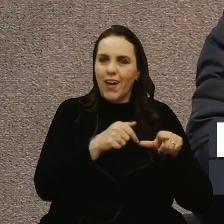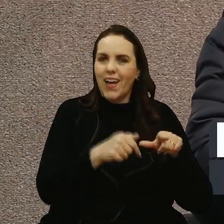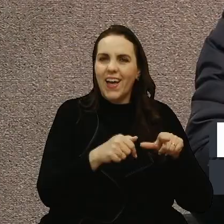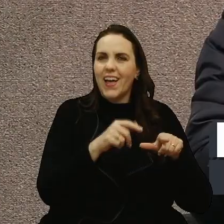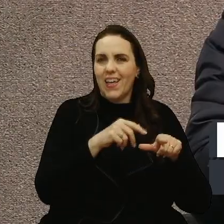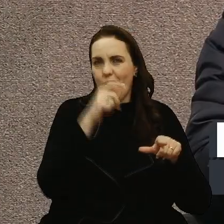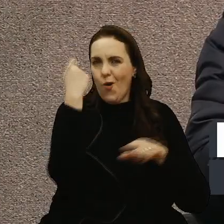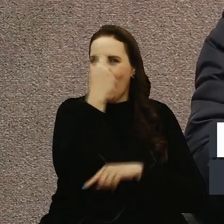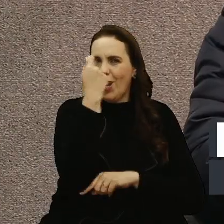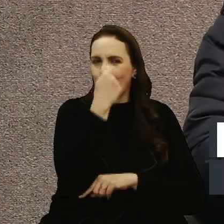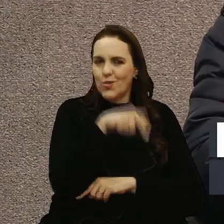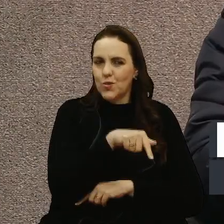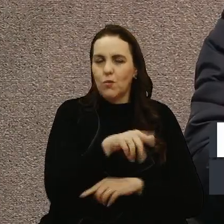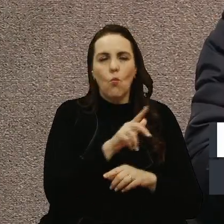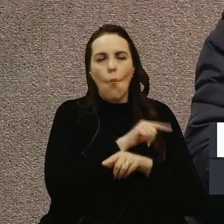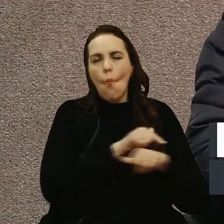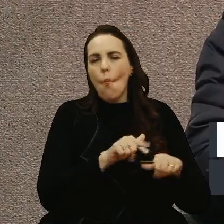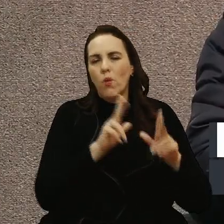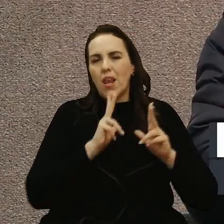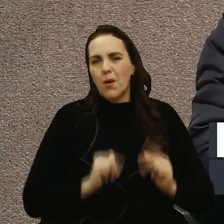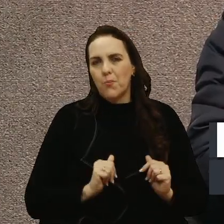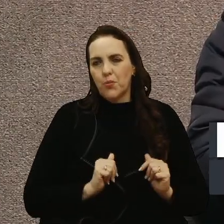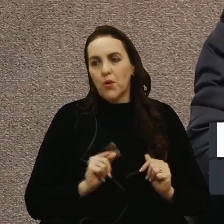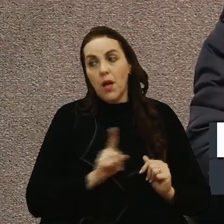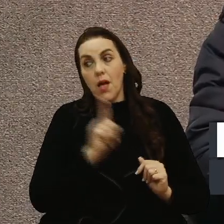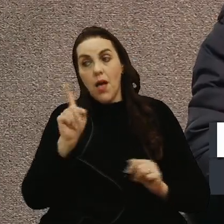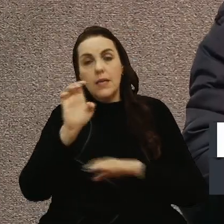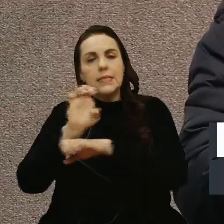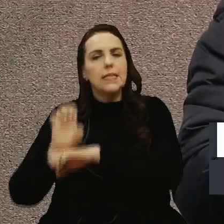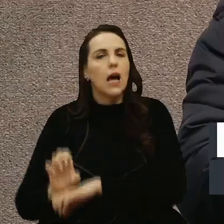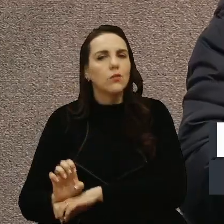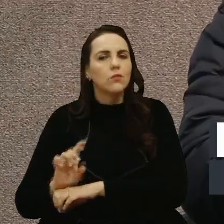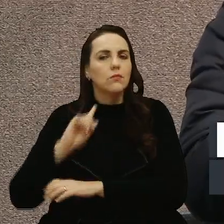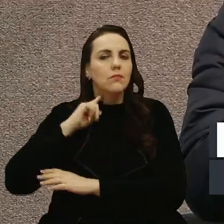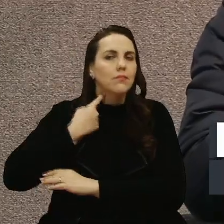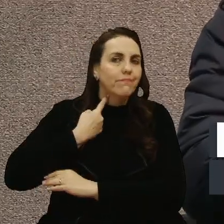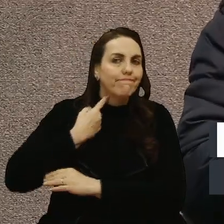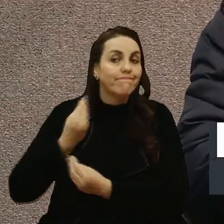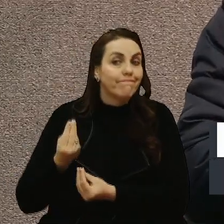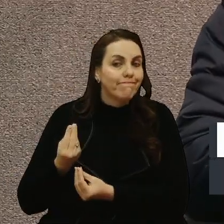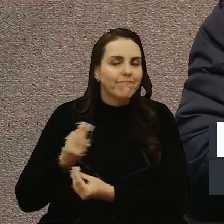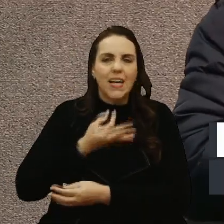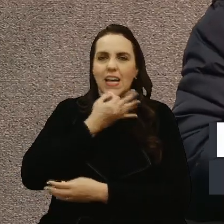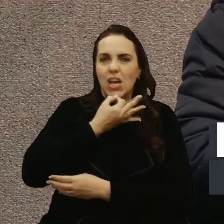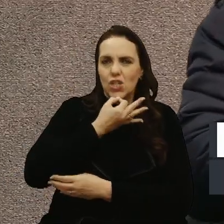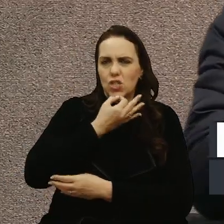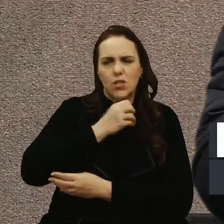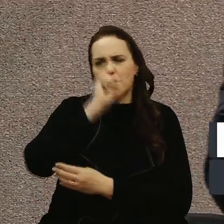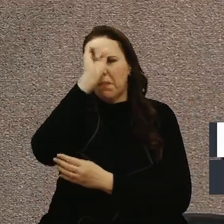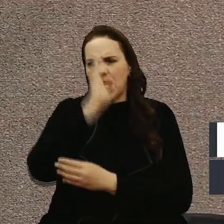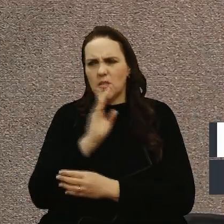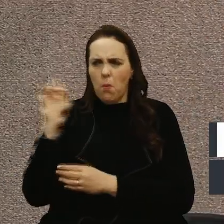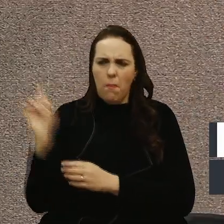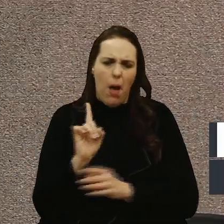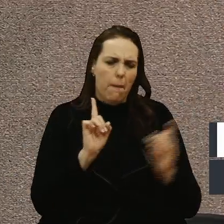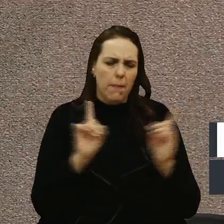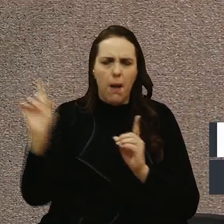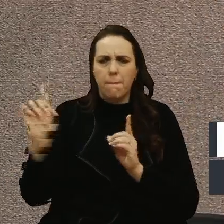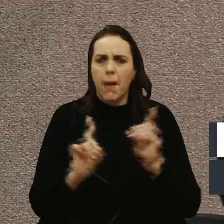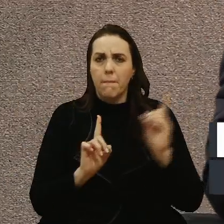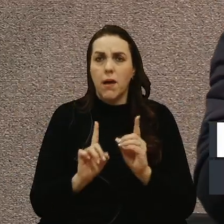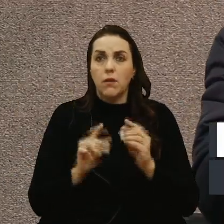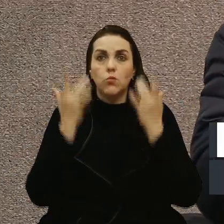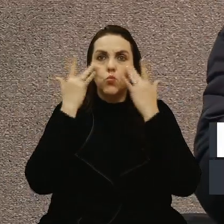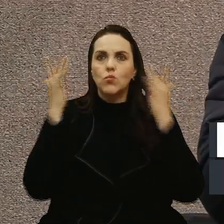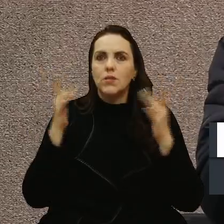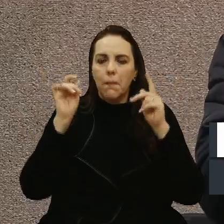processo, às vezes, correndo lá naquele estado. Então, acho que aqui é muito importante, porque Caxias é uma cidade que recebe gente do Brasil inteiro, e nós nunca sabemos com quem nós